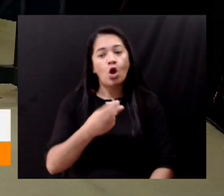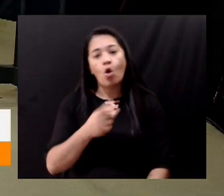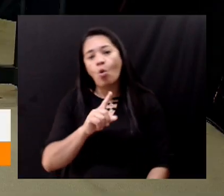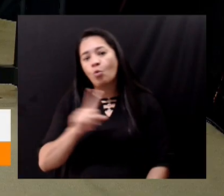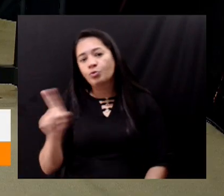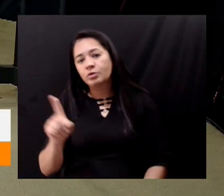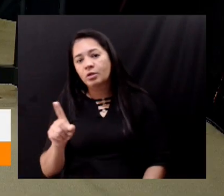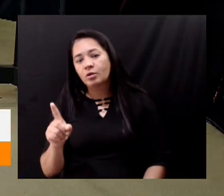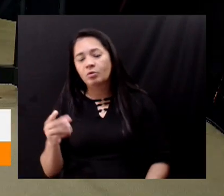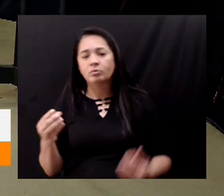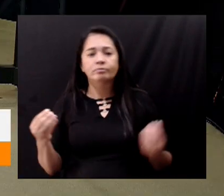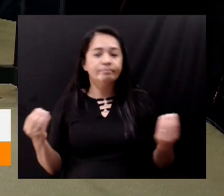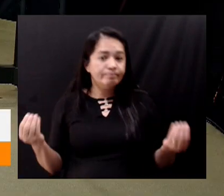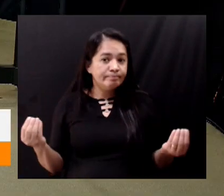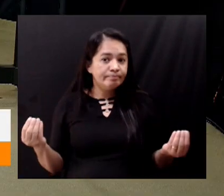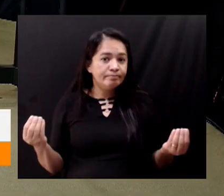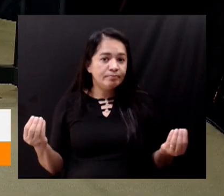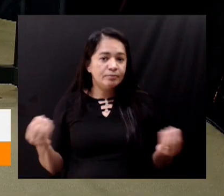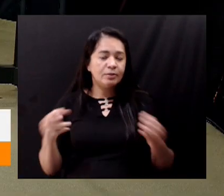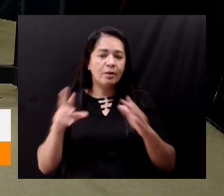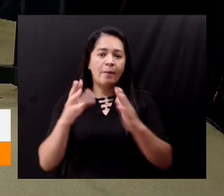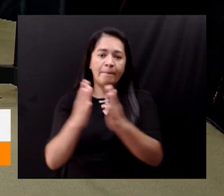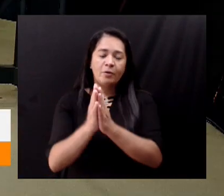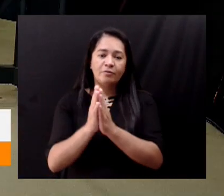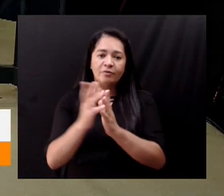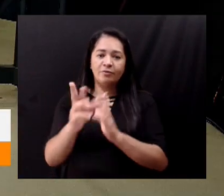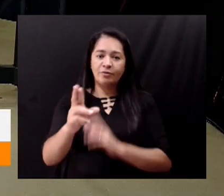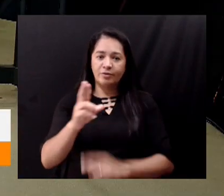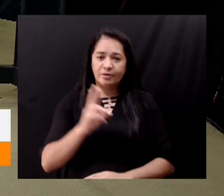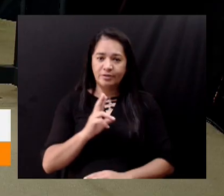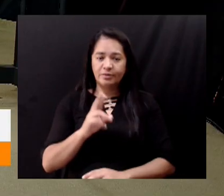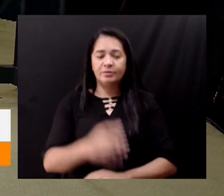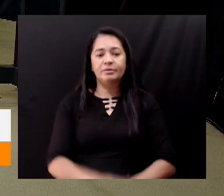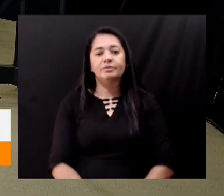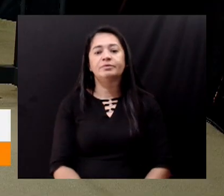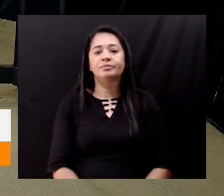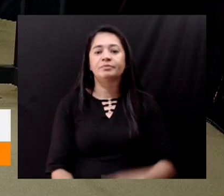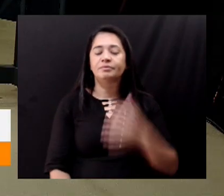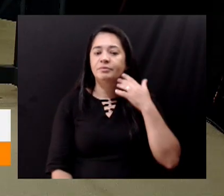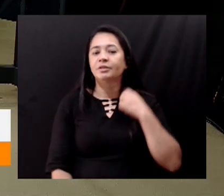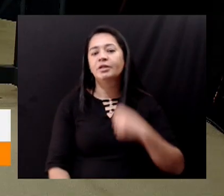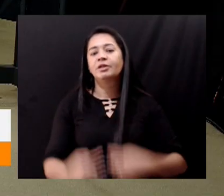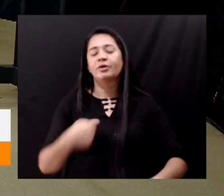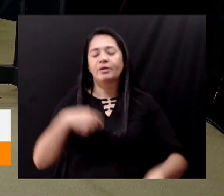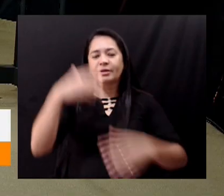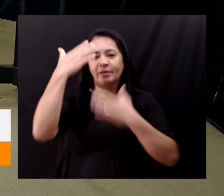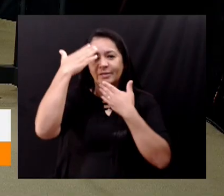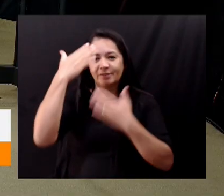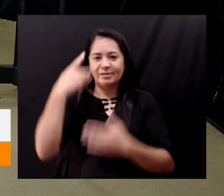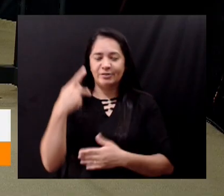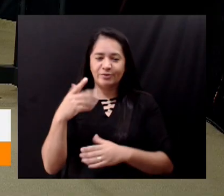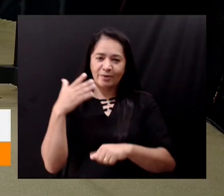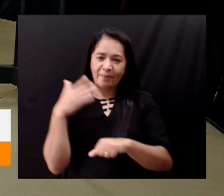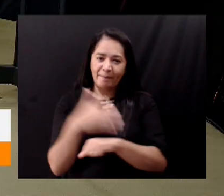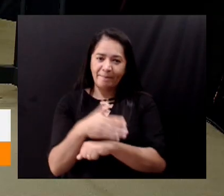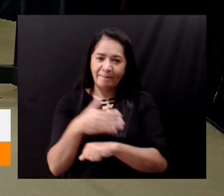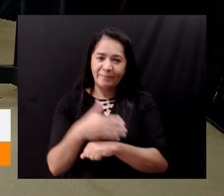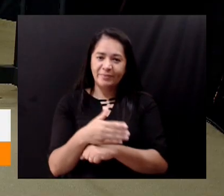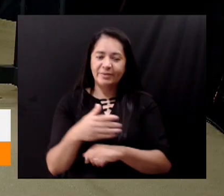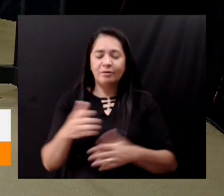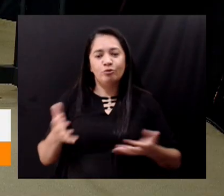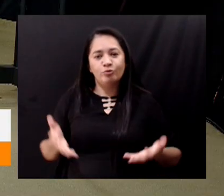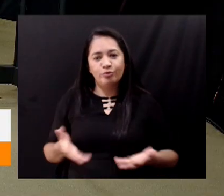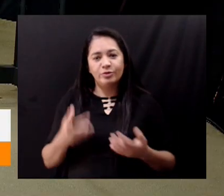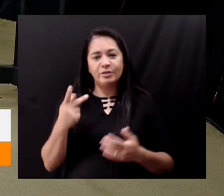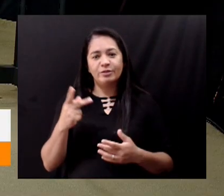para você responder essa pergunta e a gente já emenda nas considerações finais. Eu quero agradecer a sua participação e a sua contribuição, né, de uma